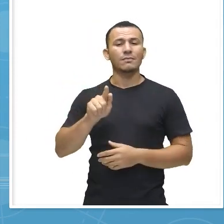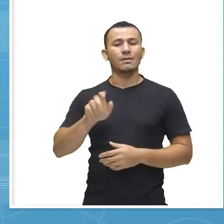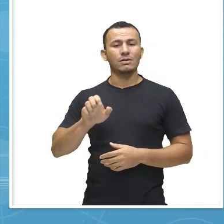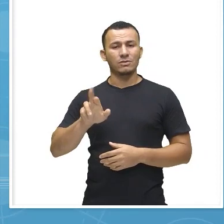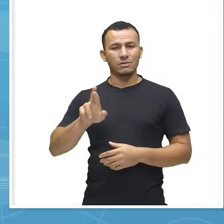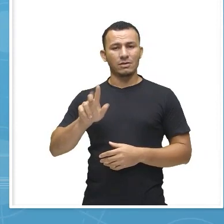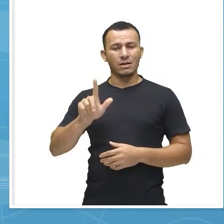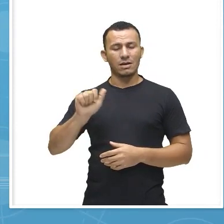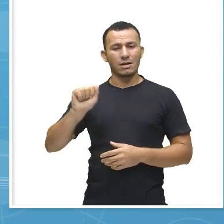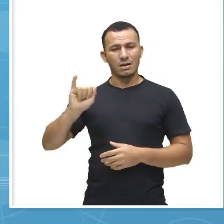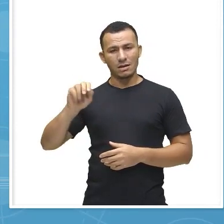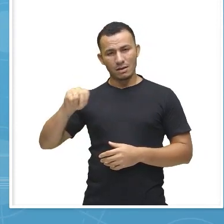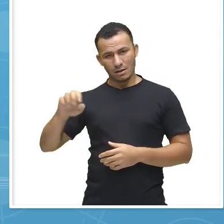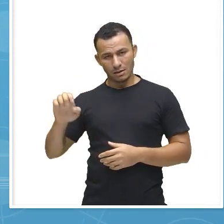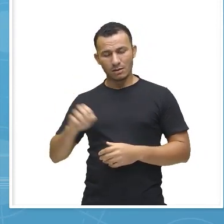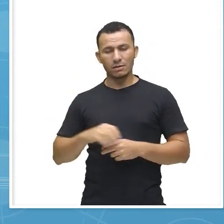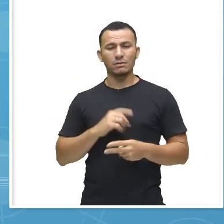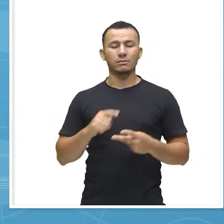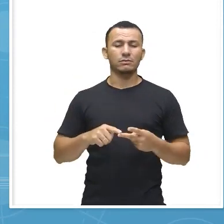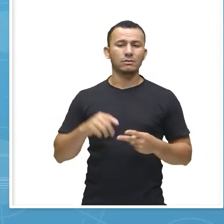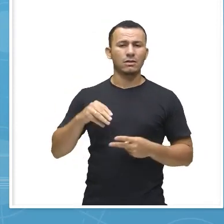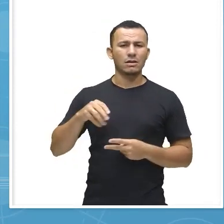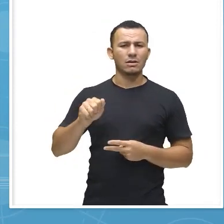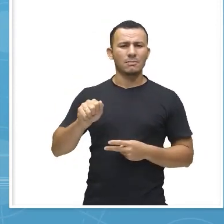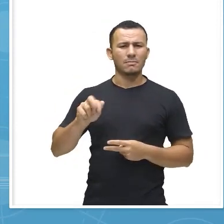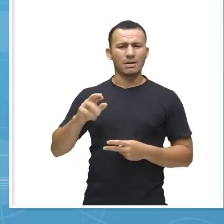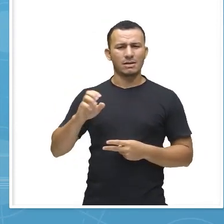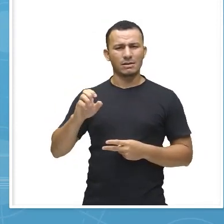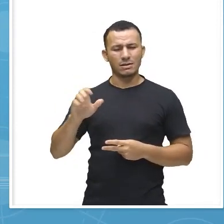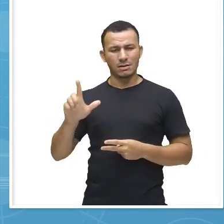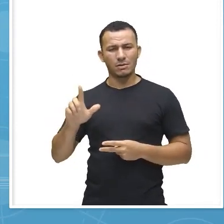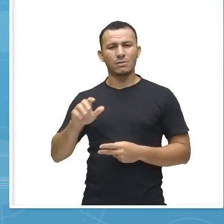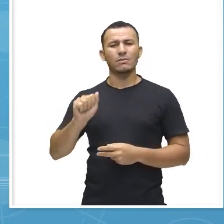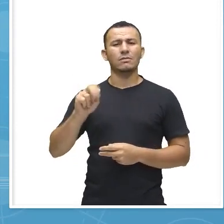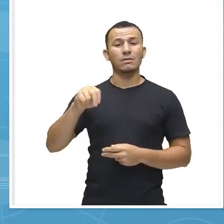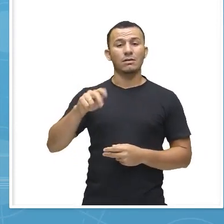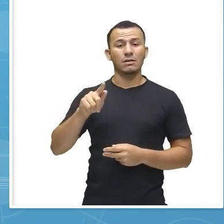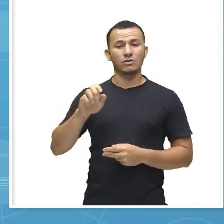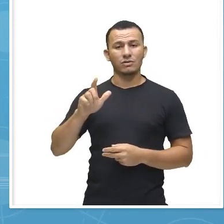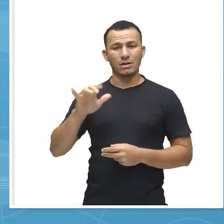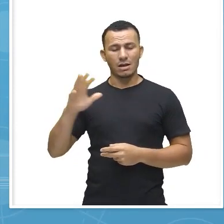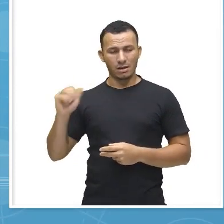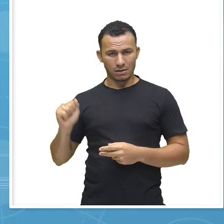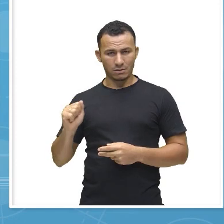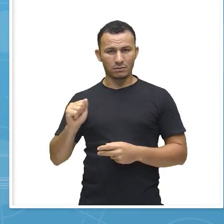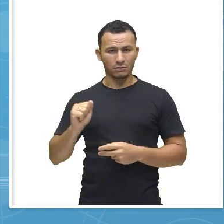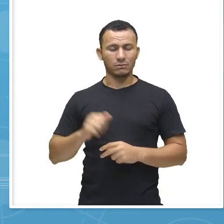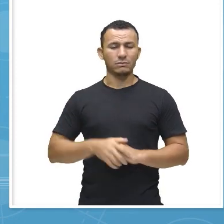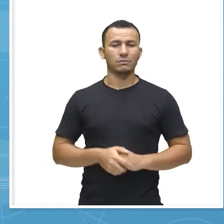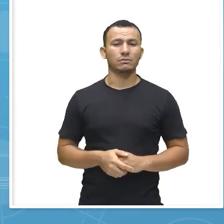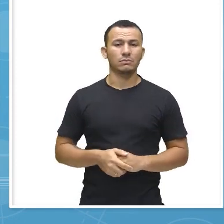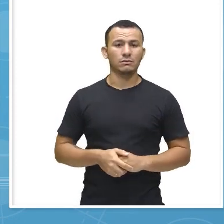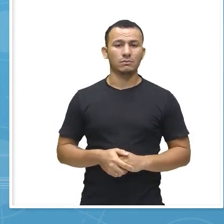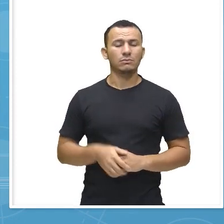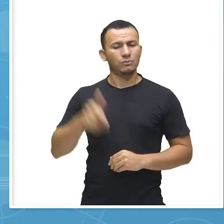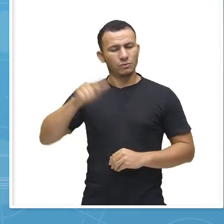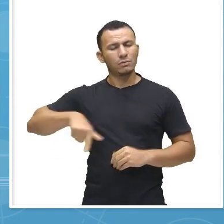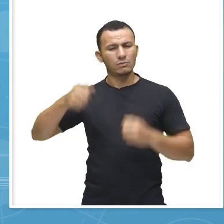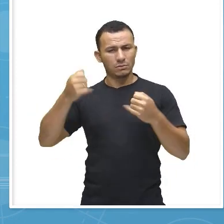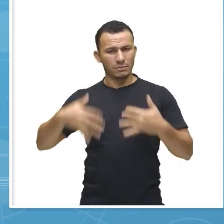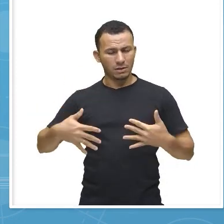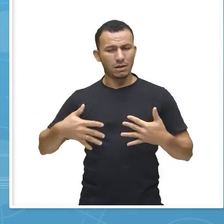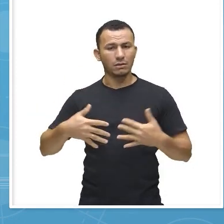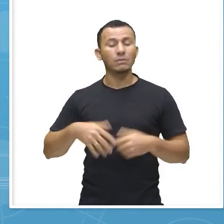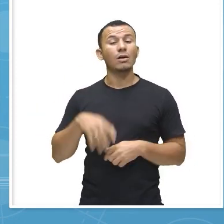Gerliane, Marcel, quem mais aqui? Angélica, tá, gente? Então, bota lá para nós a alternativa, só para explicar melhor para eles. Então,